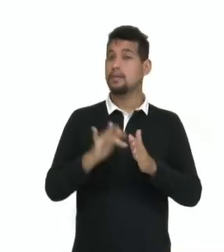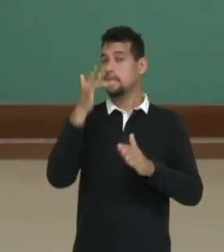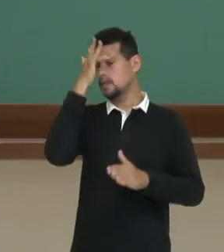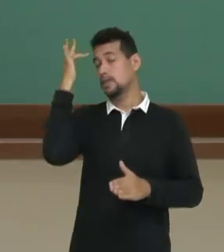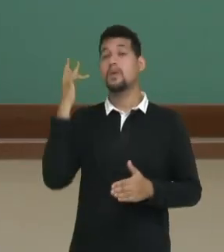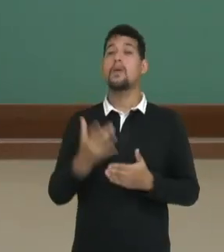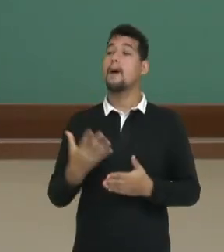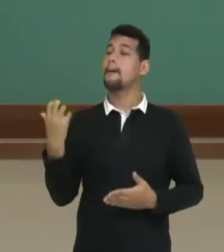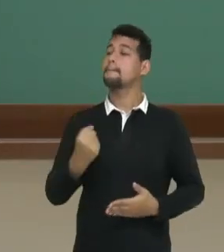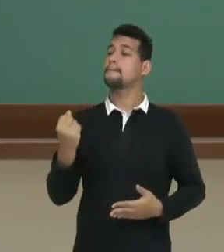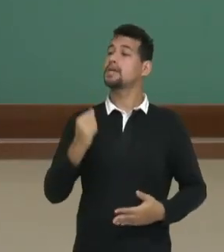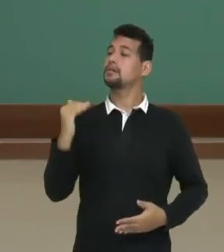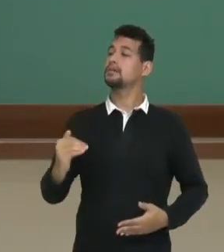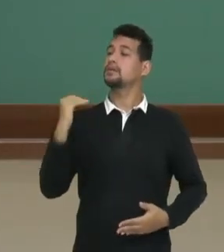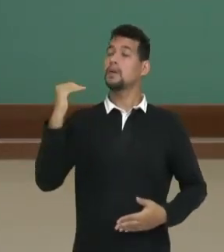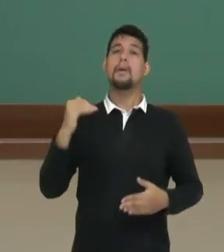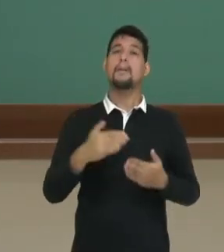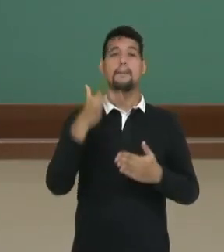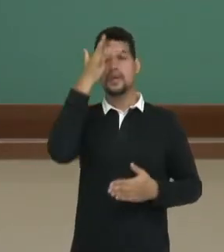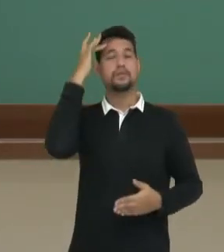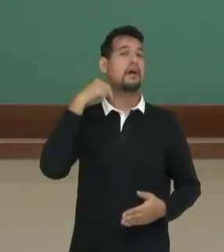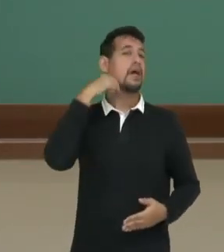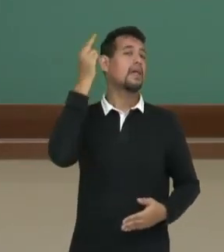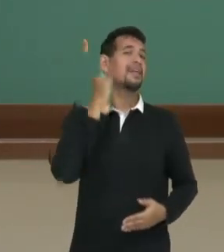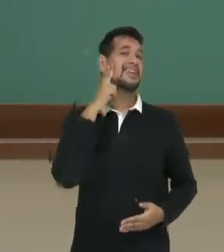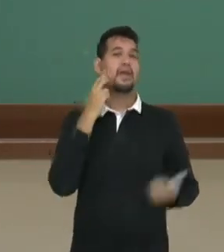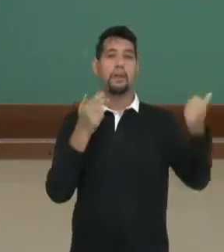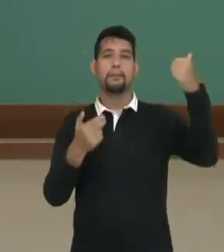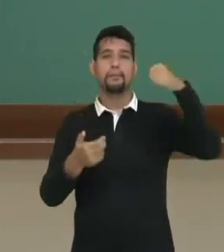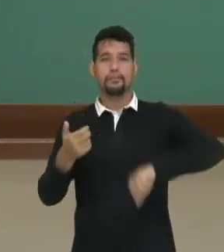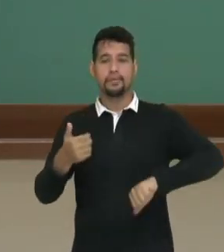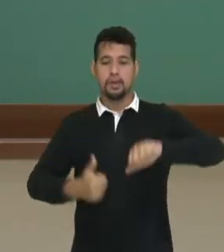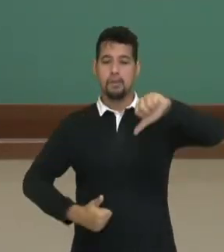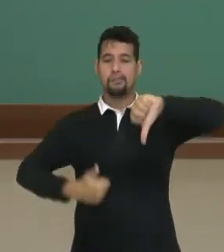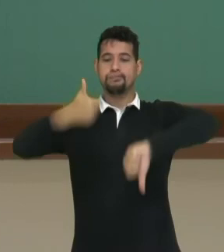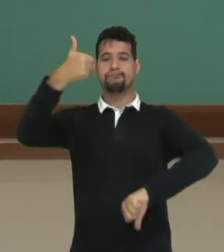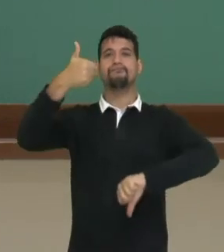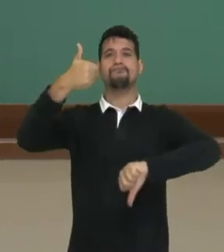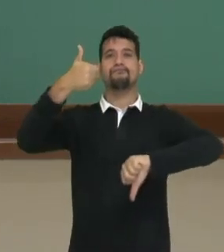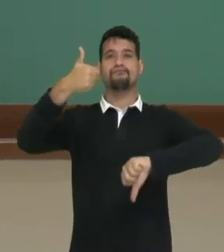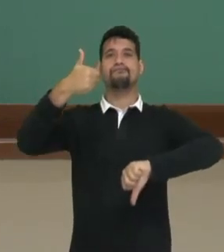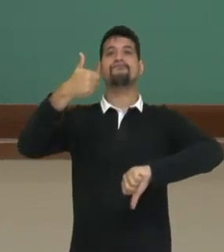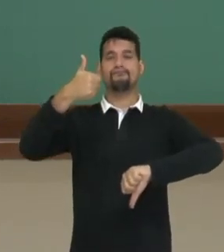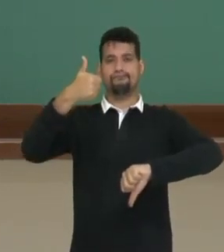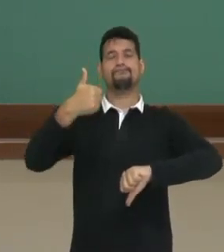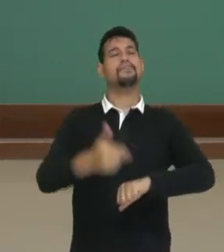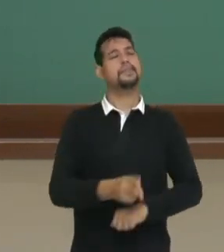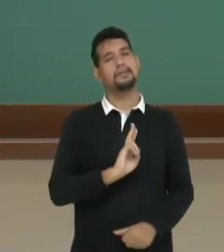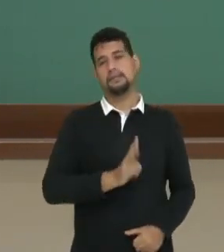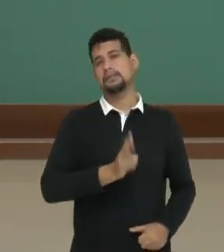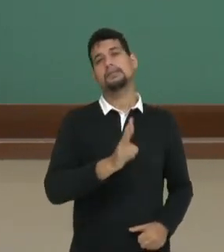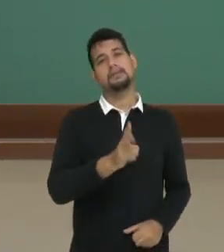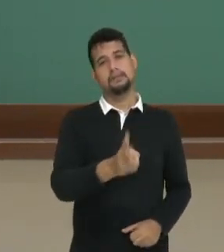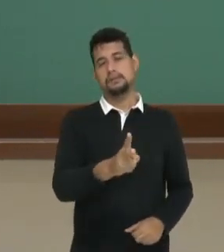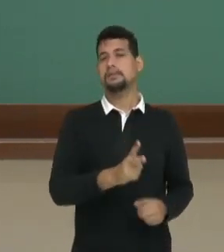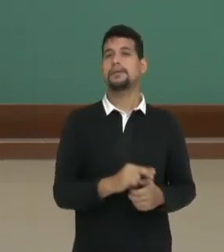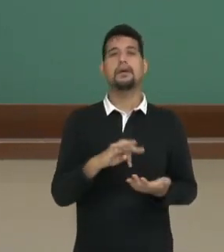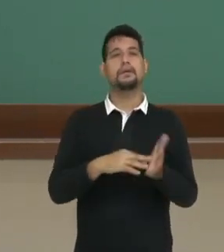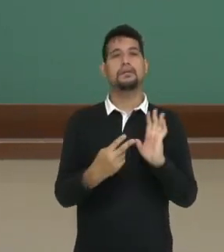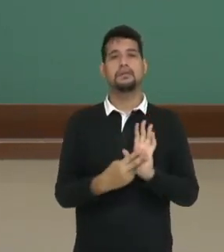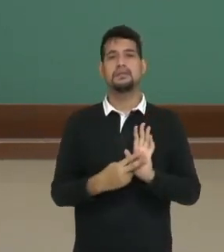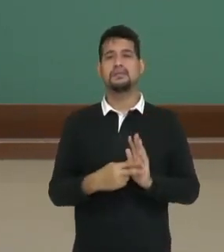e negros no Brasil. Ou seja, infelizmente, o africano escravizado continuou a ser